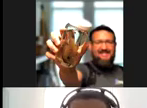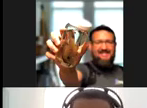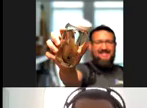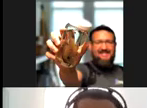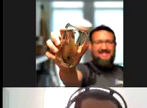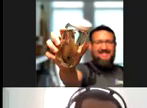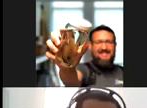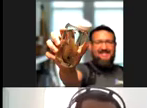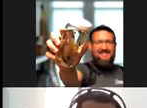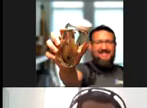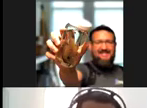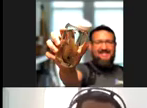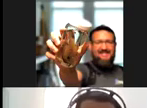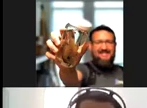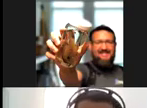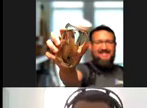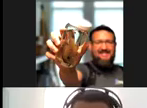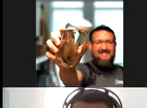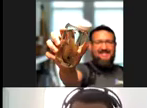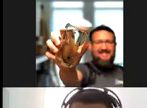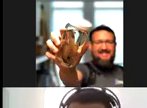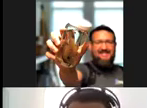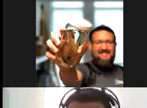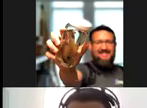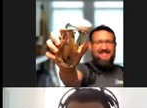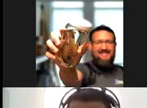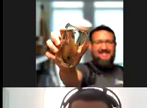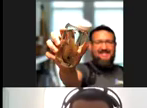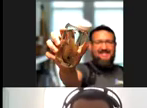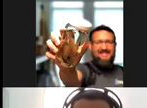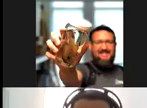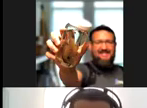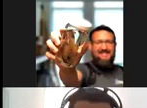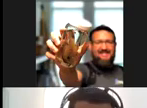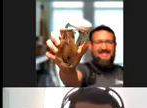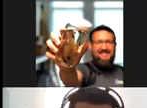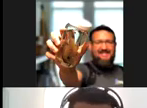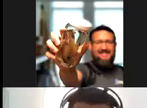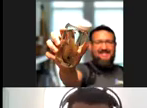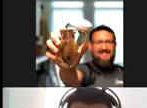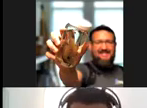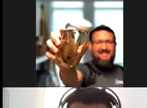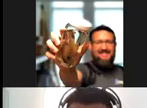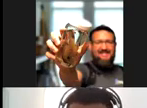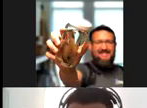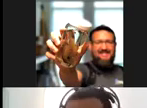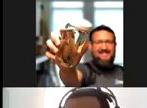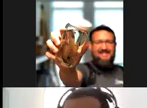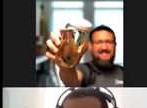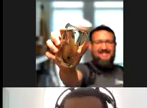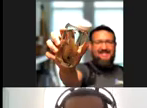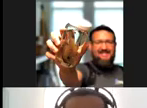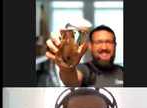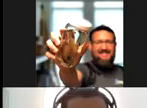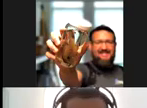estudando e tal. Aí na hora de apresentar os resultados, o físico chegou para ele, não, eu tenho aqui o resultado de como se aumenta, mas ele só vai